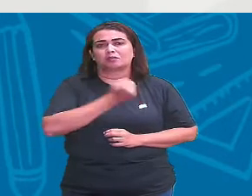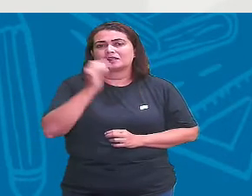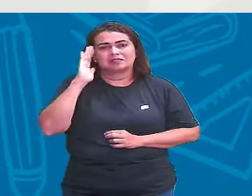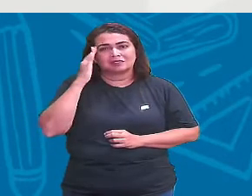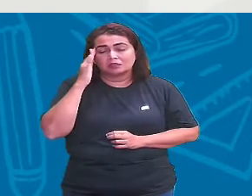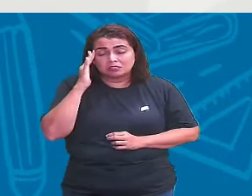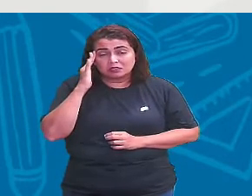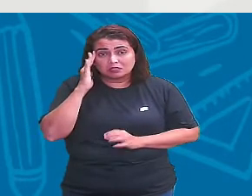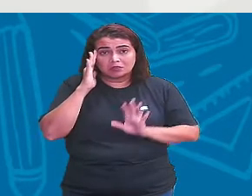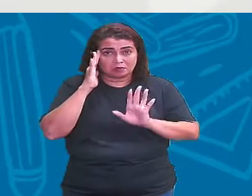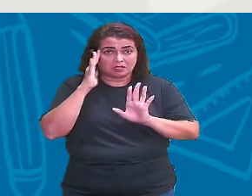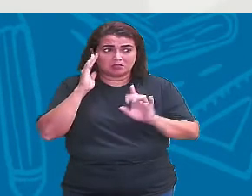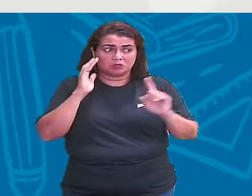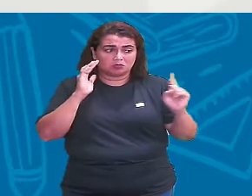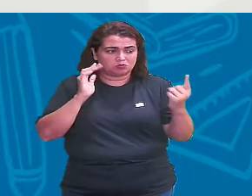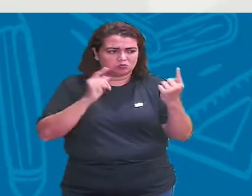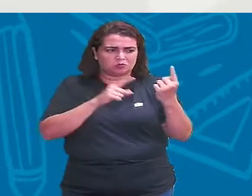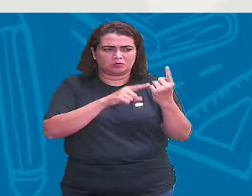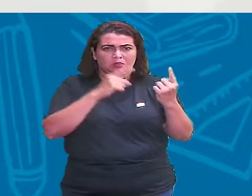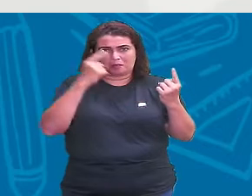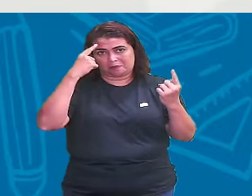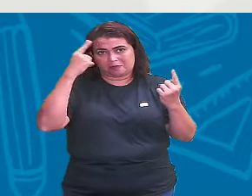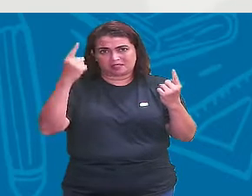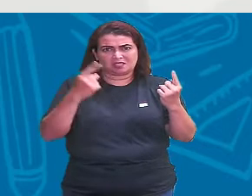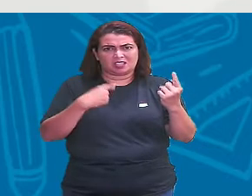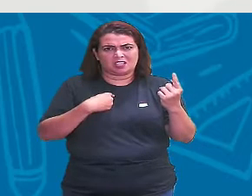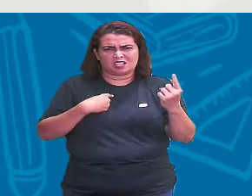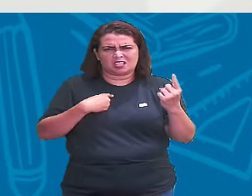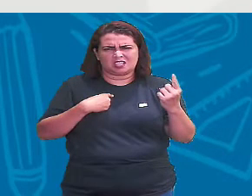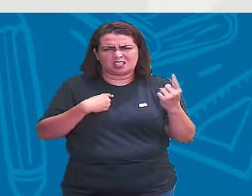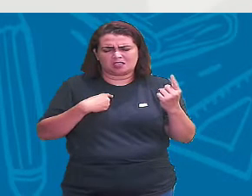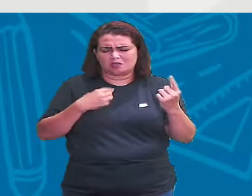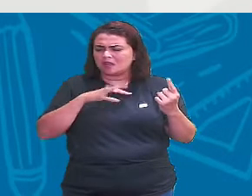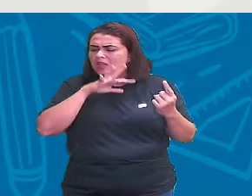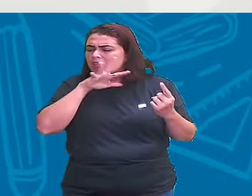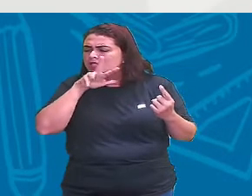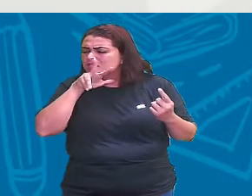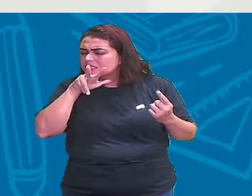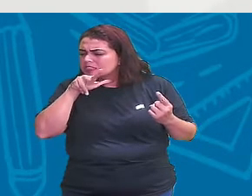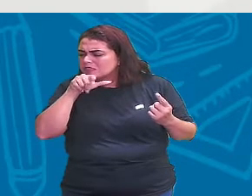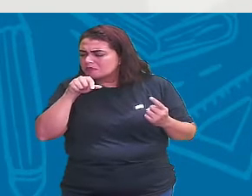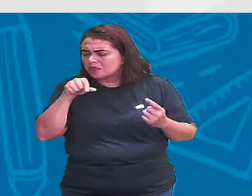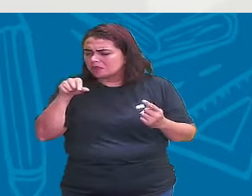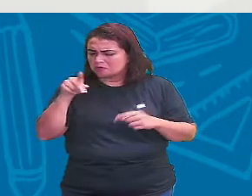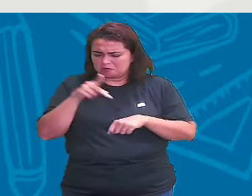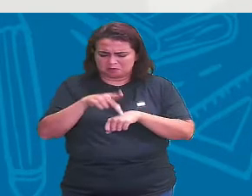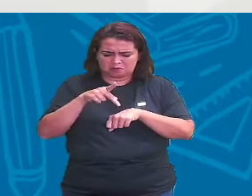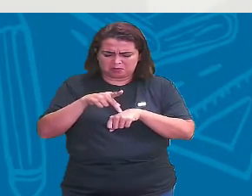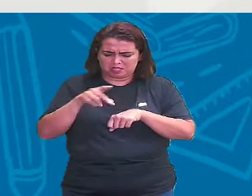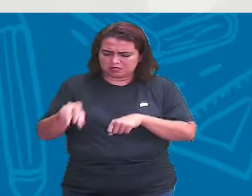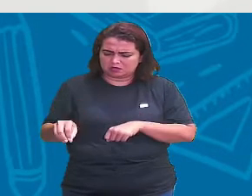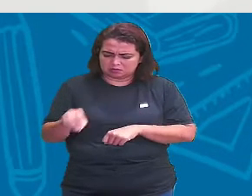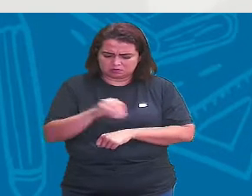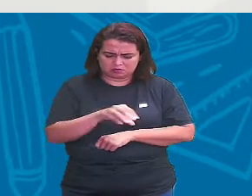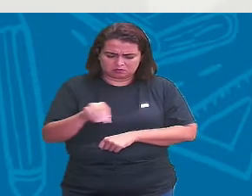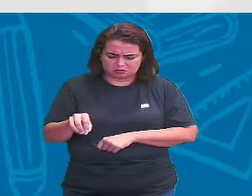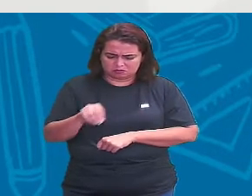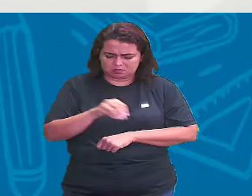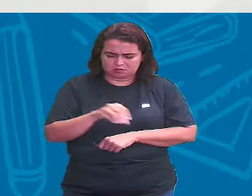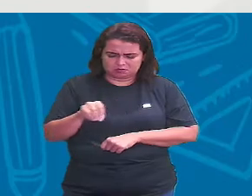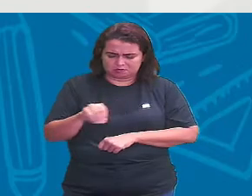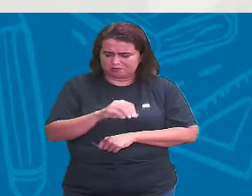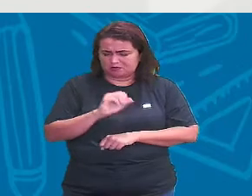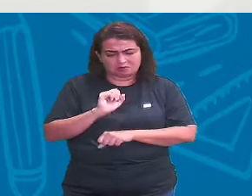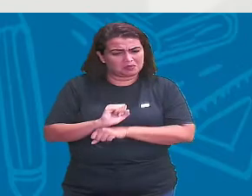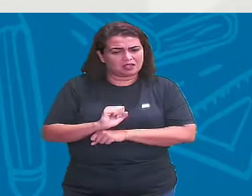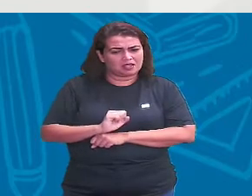até que alguém pensou assim, eu vou parar de contar os meus animais usando pedrinhas. Tinha fazendeiros